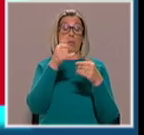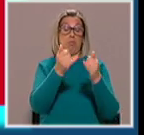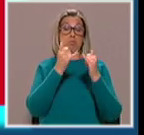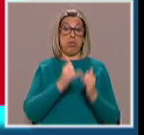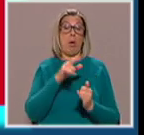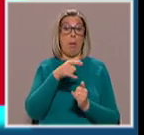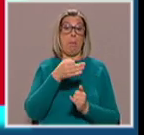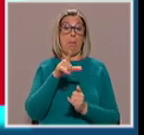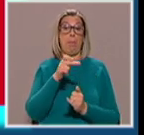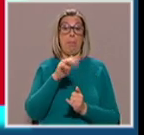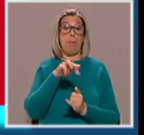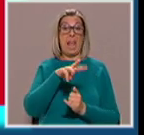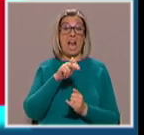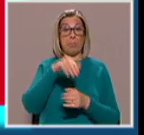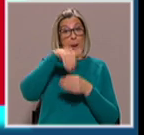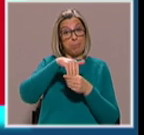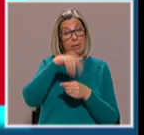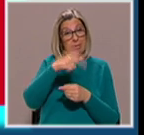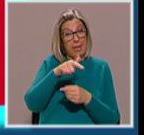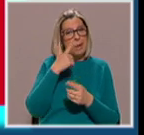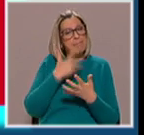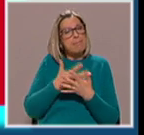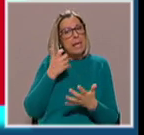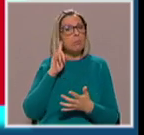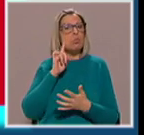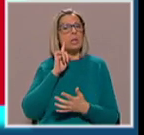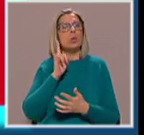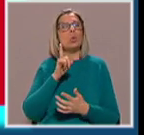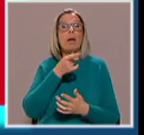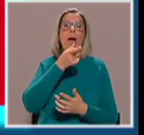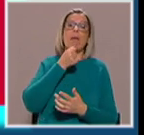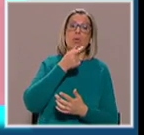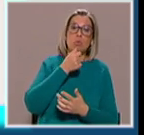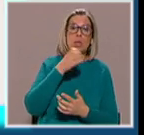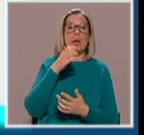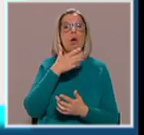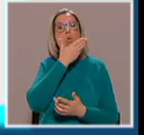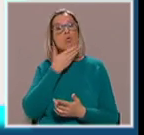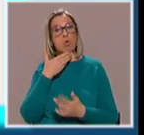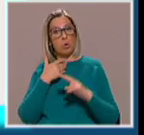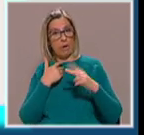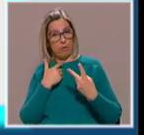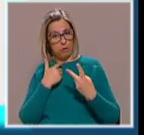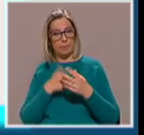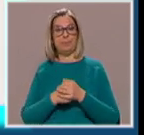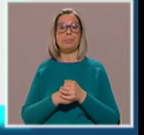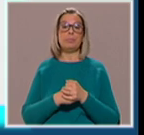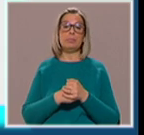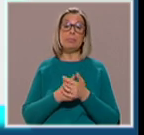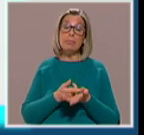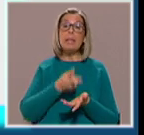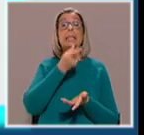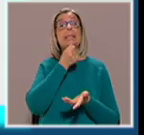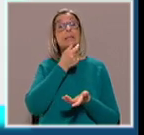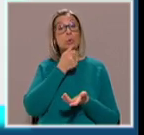plasma sanguíneo, vamos salientar a glicose e o colesterol. Como a concentração da glicose